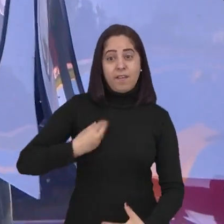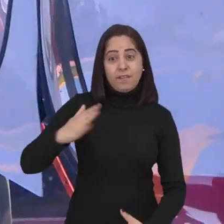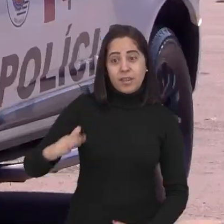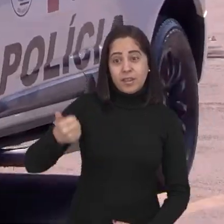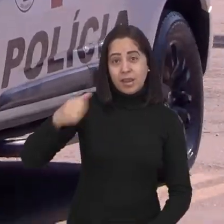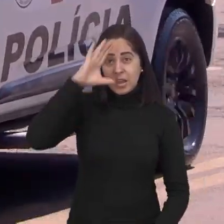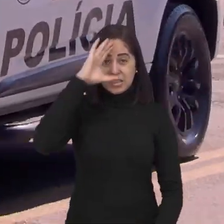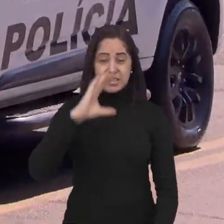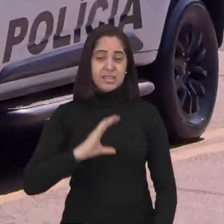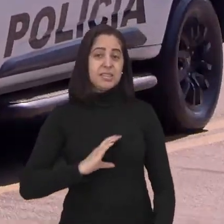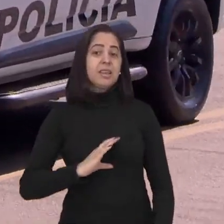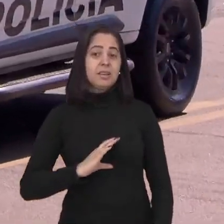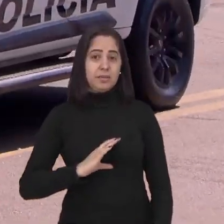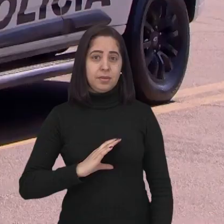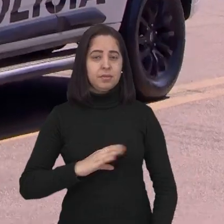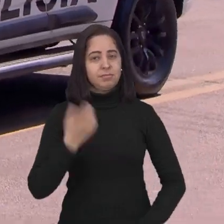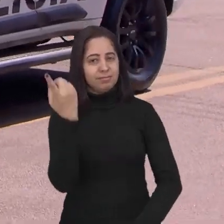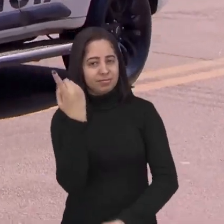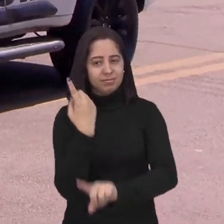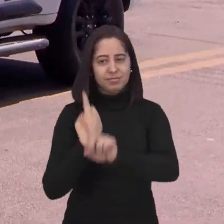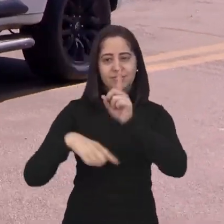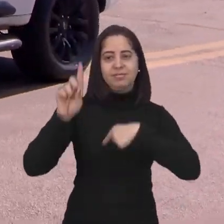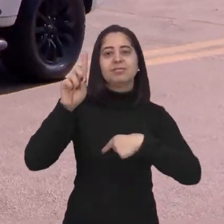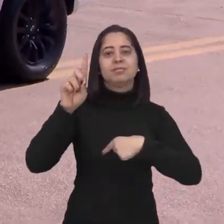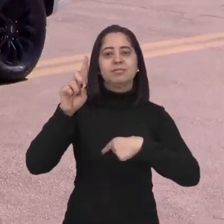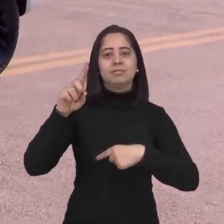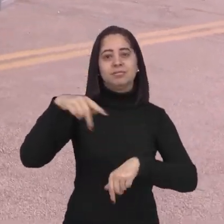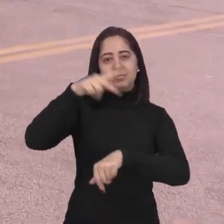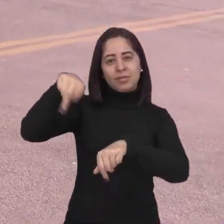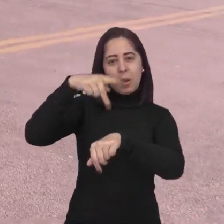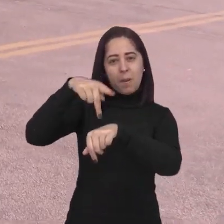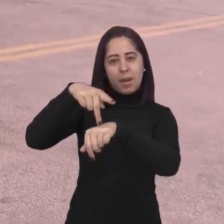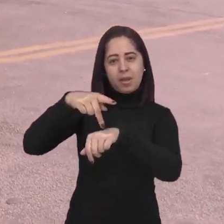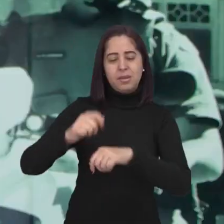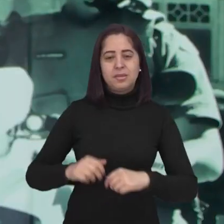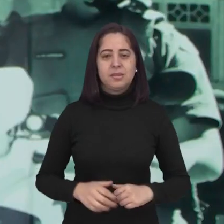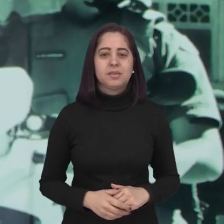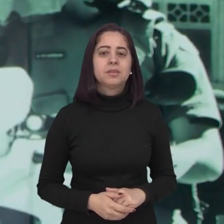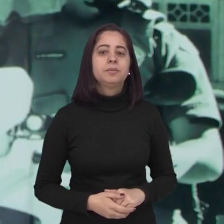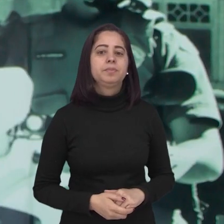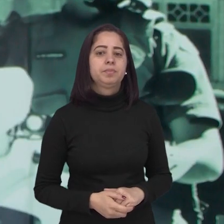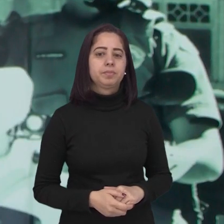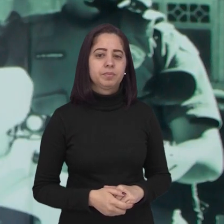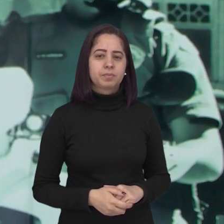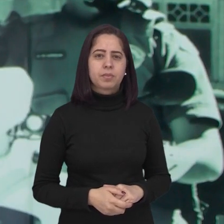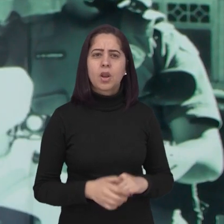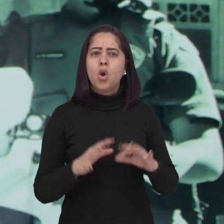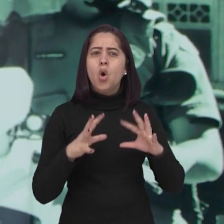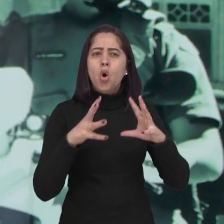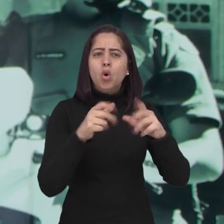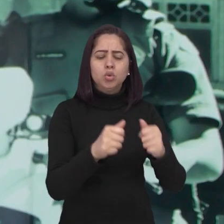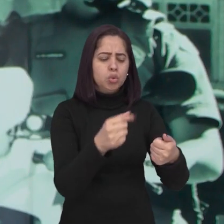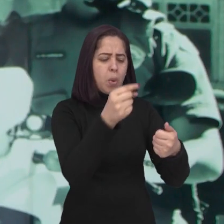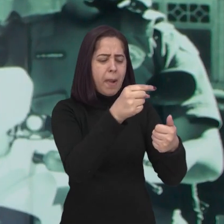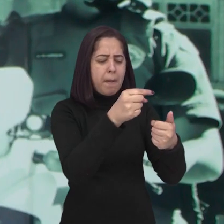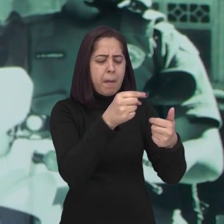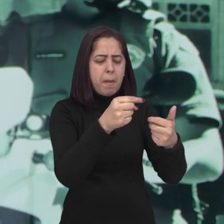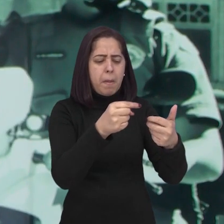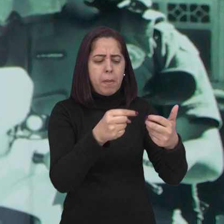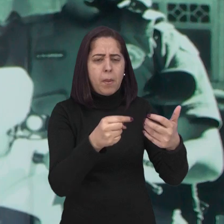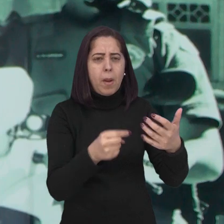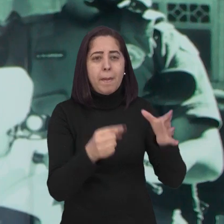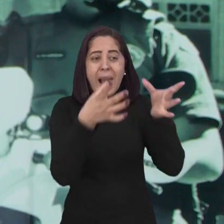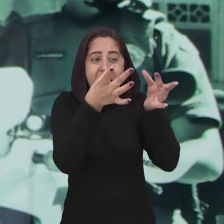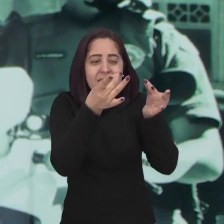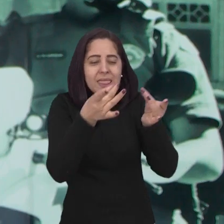de vida, cidadania e desenvolvimento para o nosso país. Tudo isso de forma muito organizada acaba